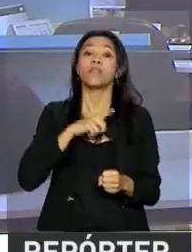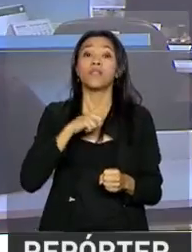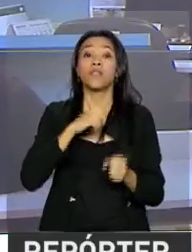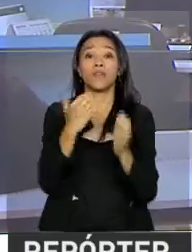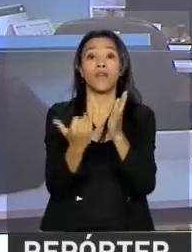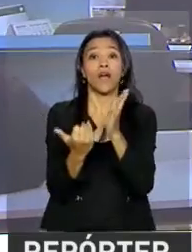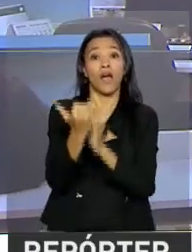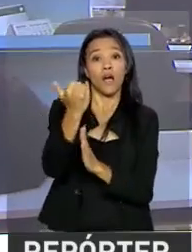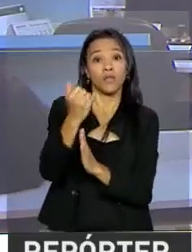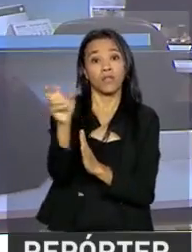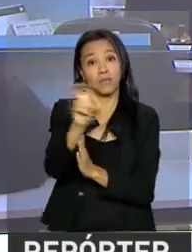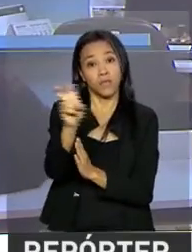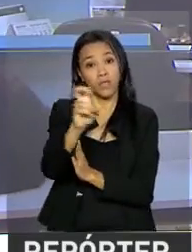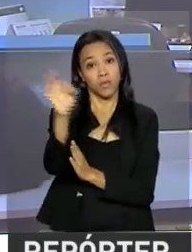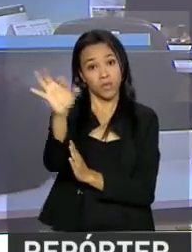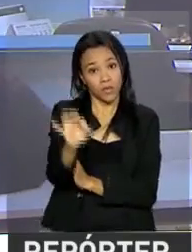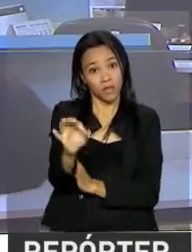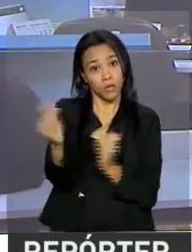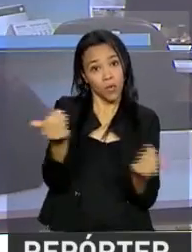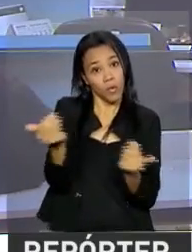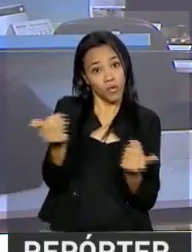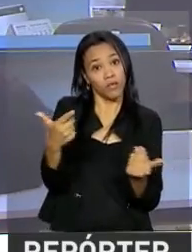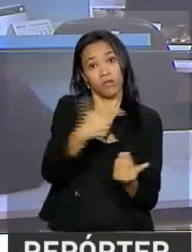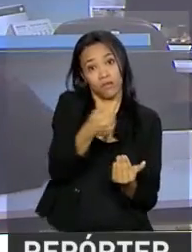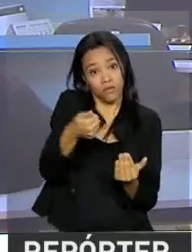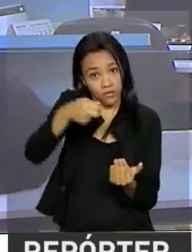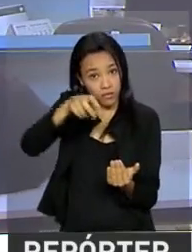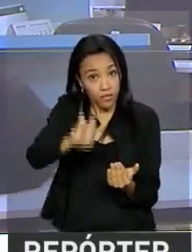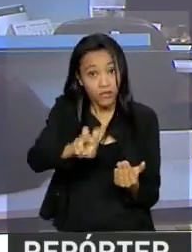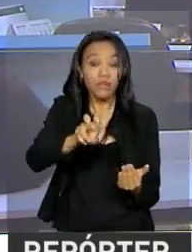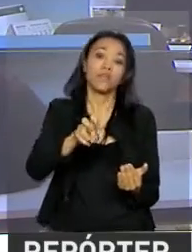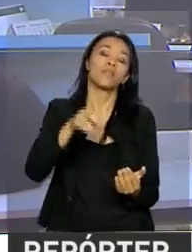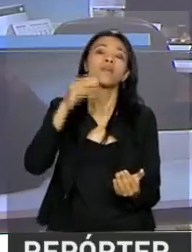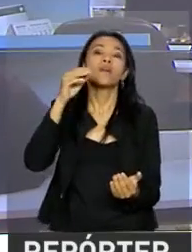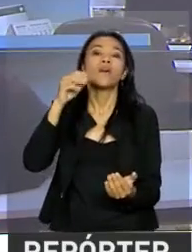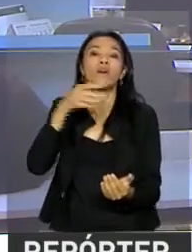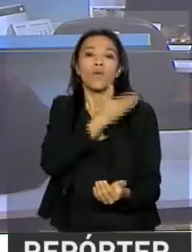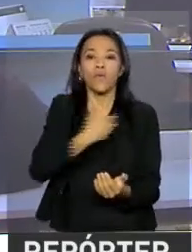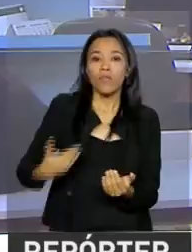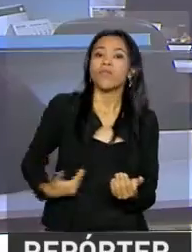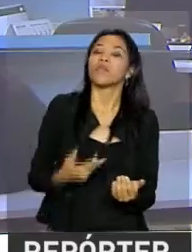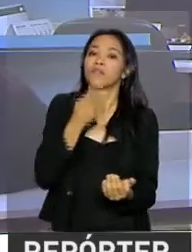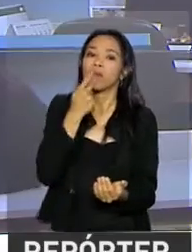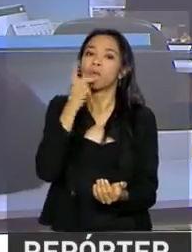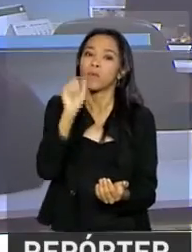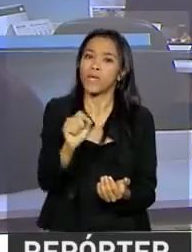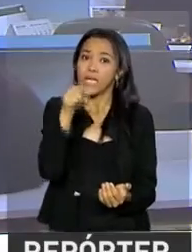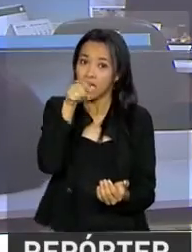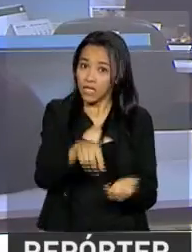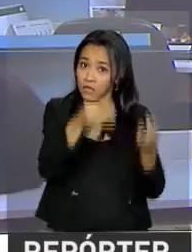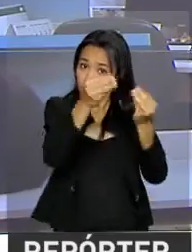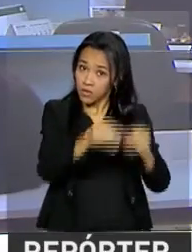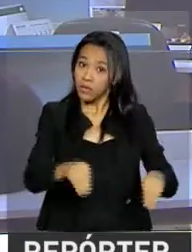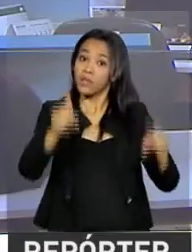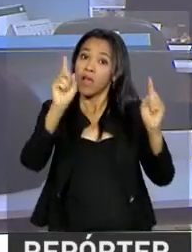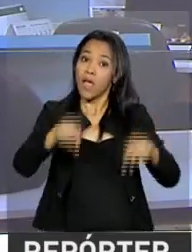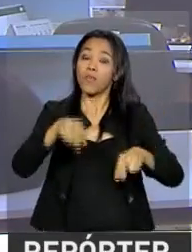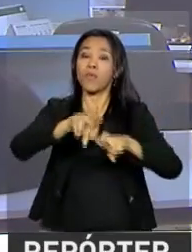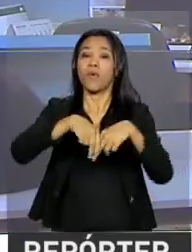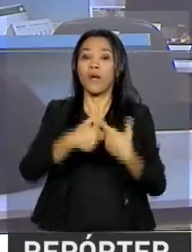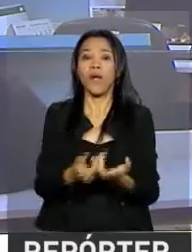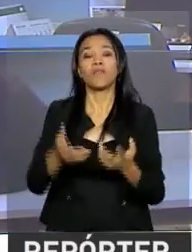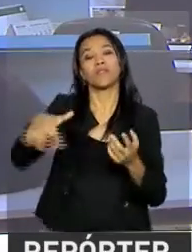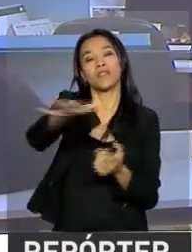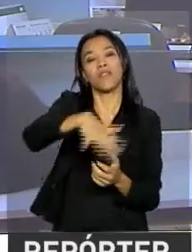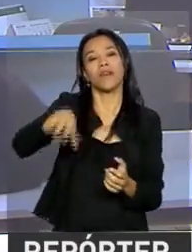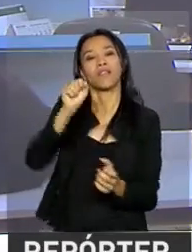55% em relação a 2015. De acordo com o governo, grande parte desse déficit vem dos gastos com